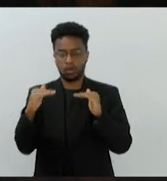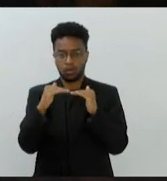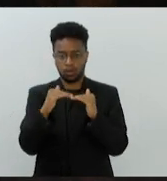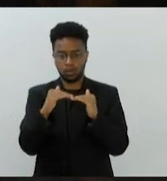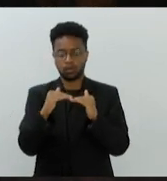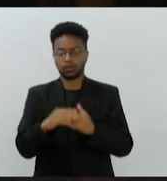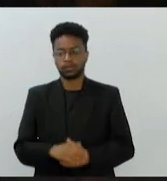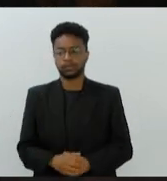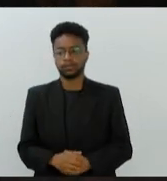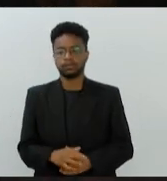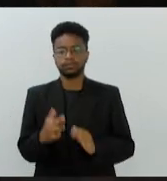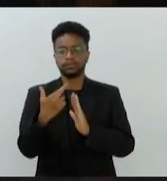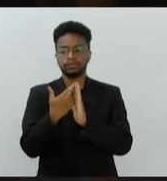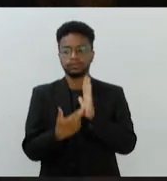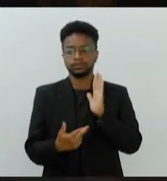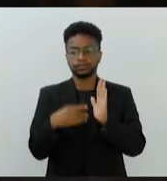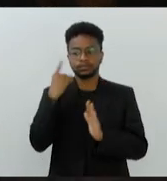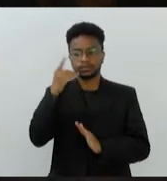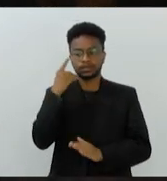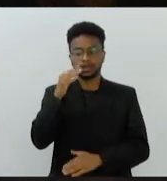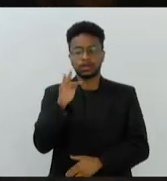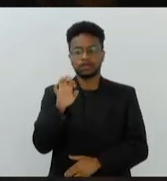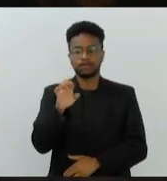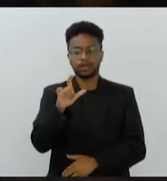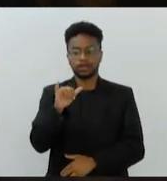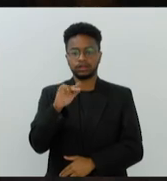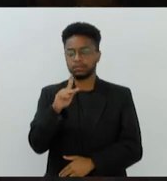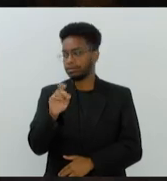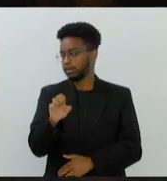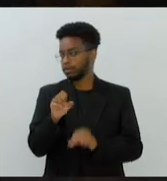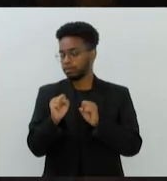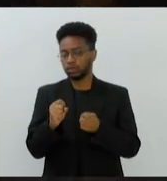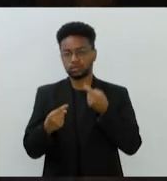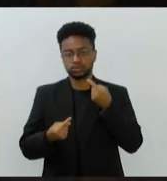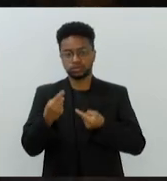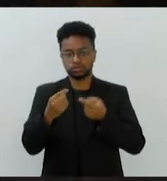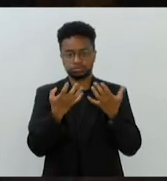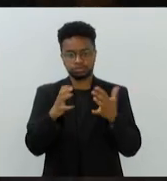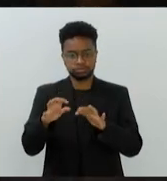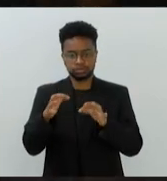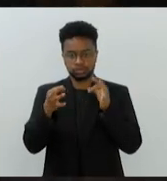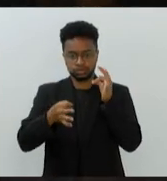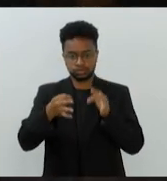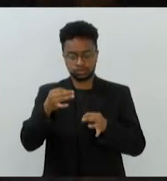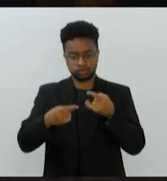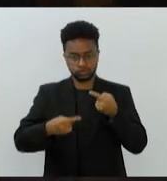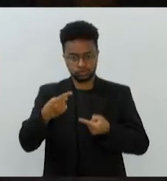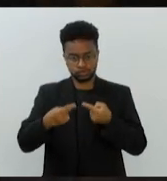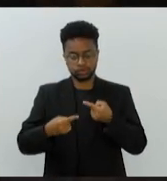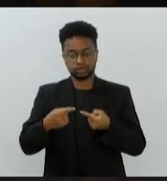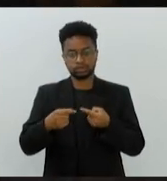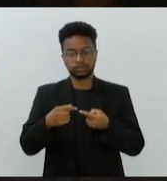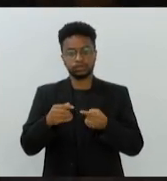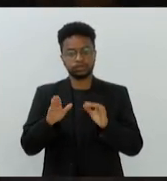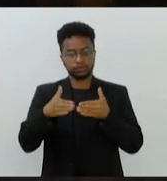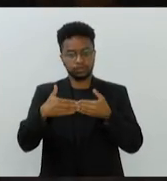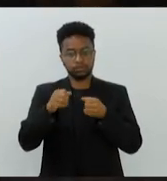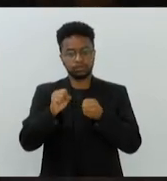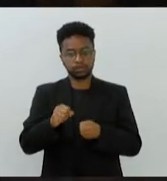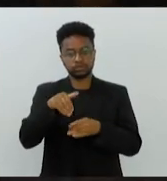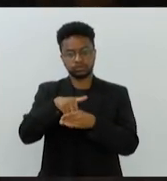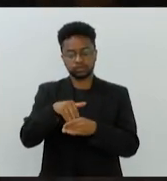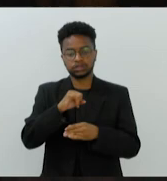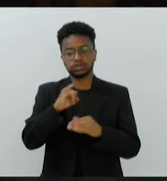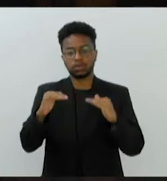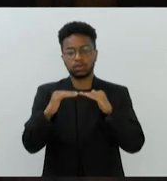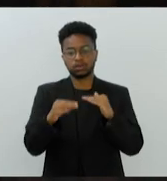favorável. Relatoria do deputado Felipe Soares. Em discussão, não havendo quem queira discutir, encerrada a discussão. Em votação, os senhores que aprovam permaneçam como